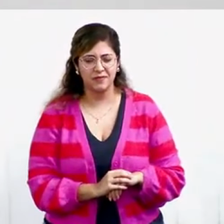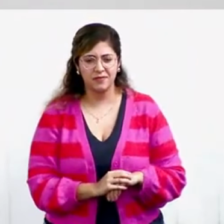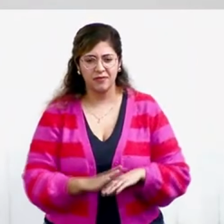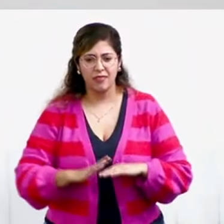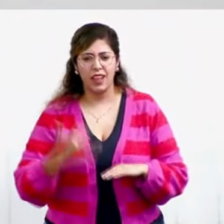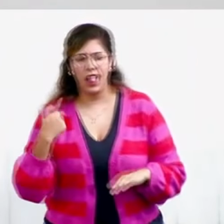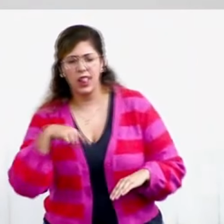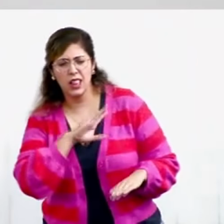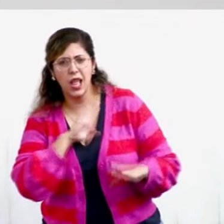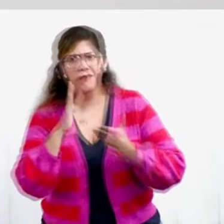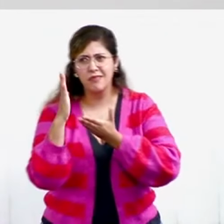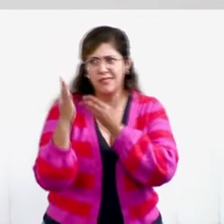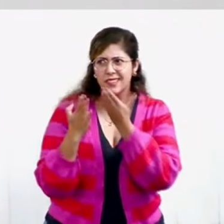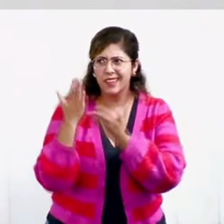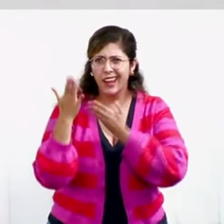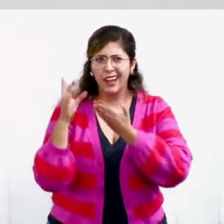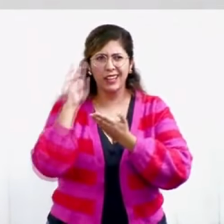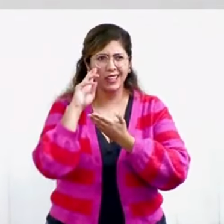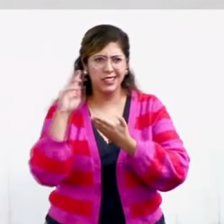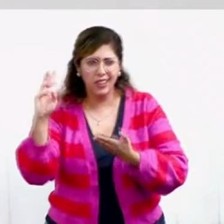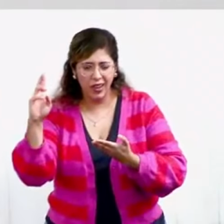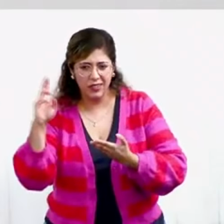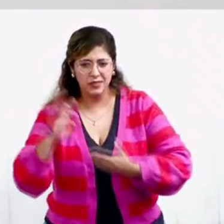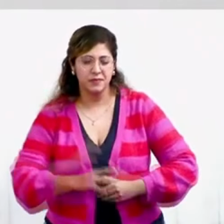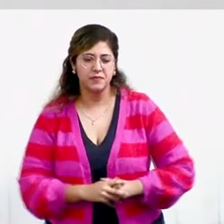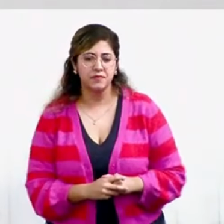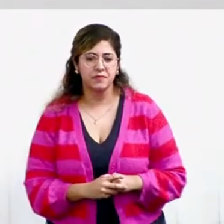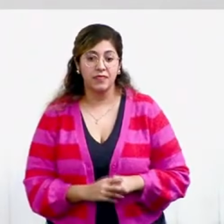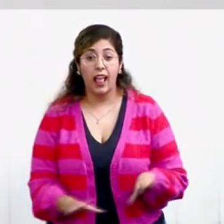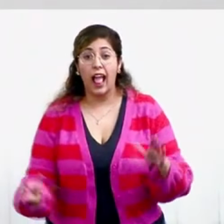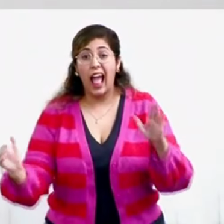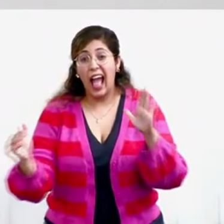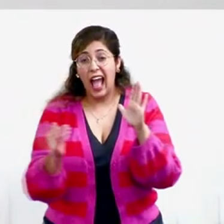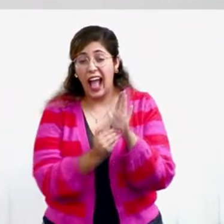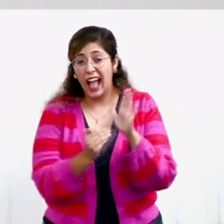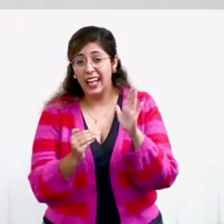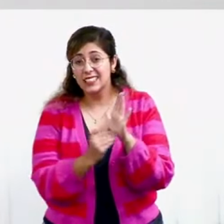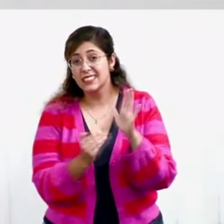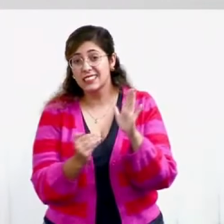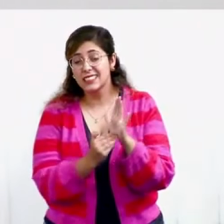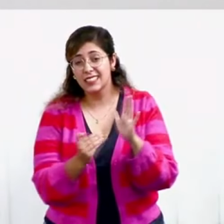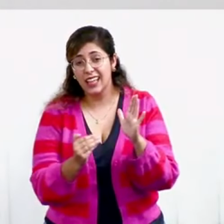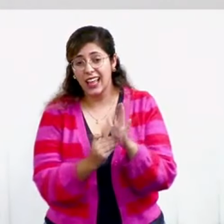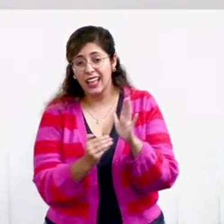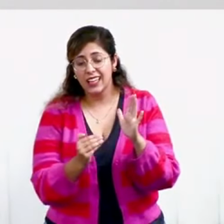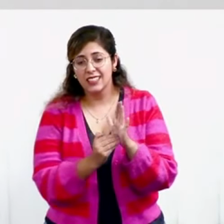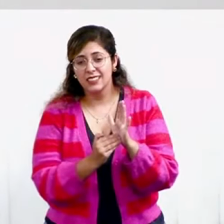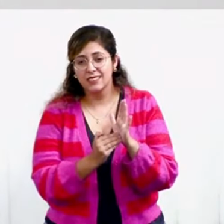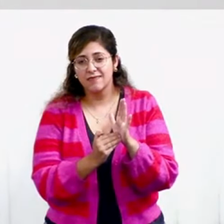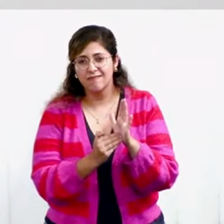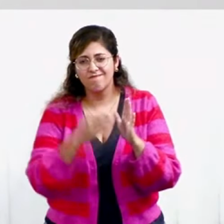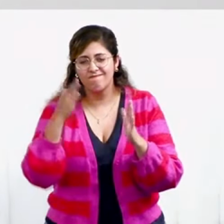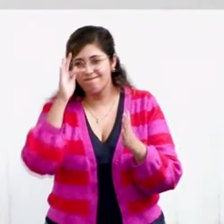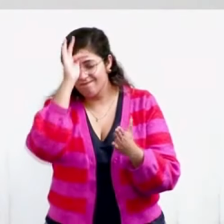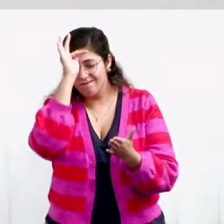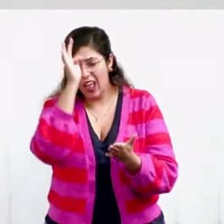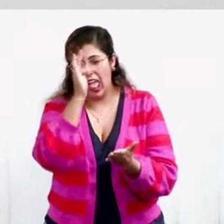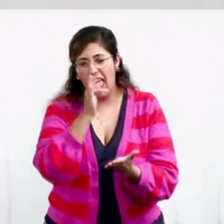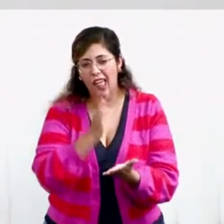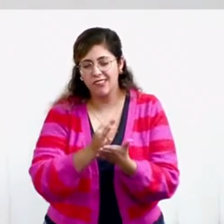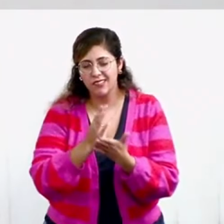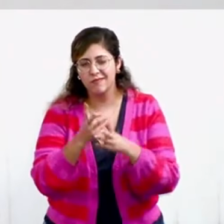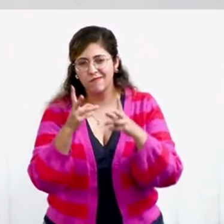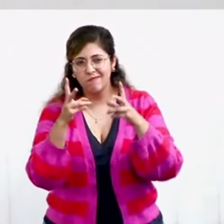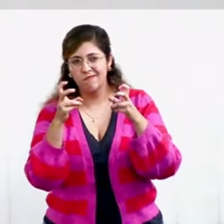seu serviço, até que cheguemos à unidade da fé e do pleno